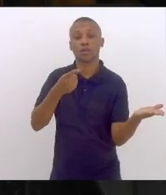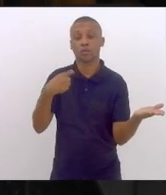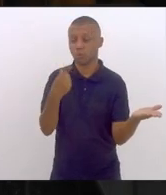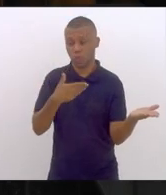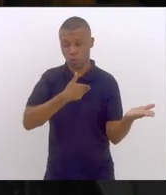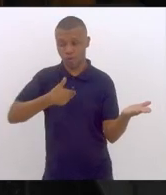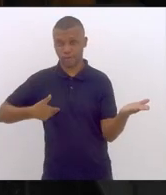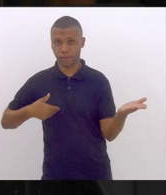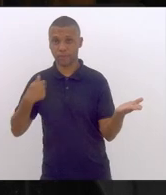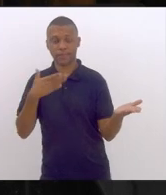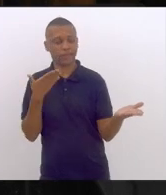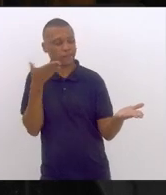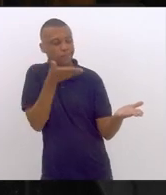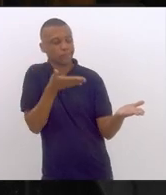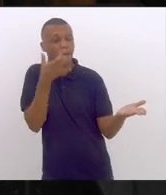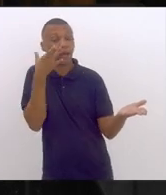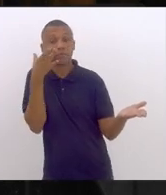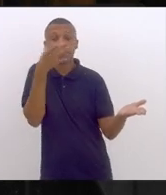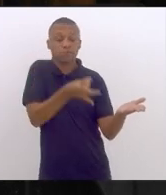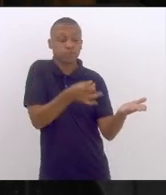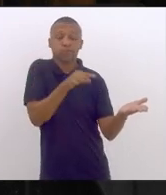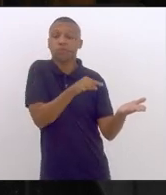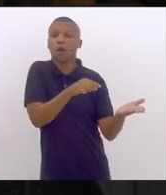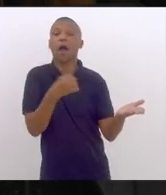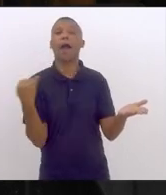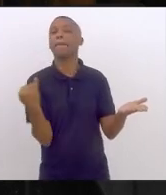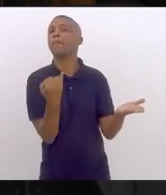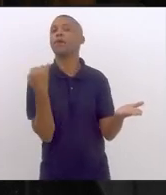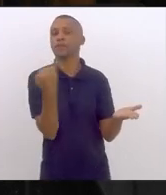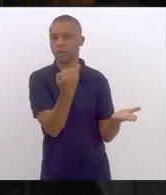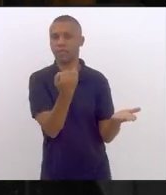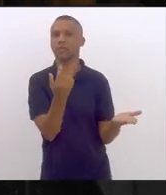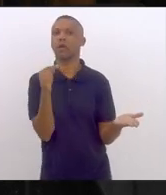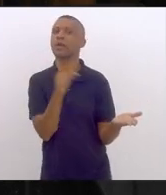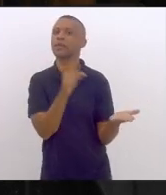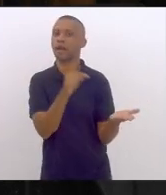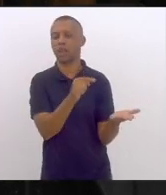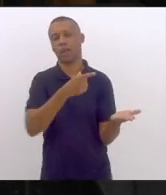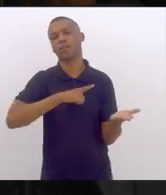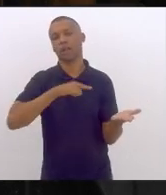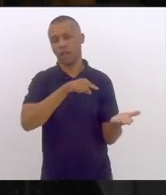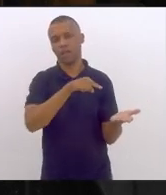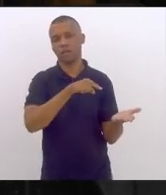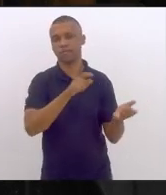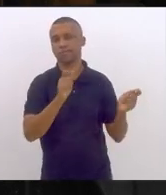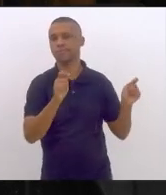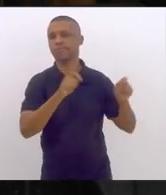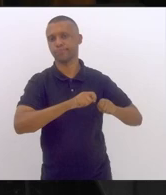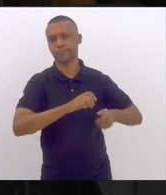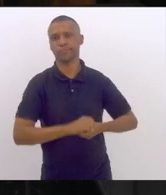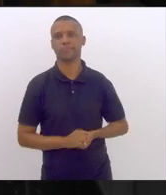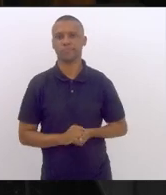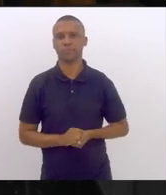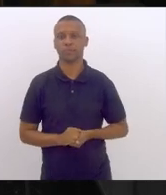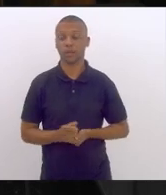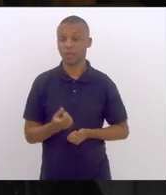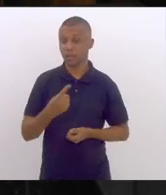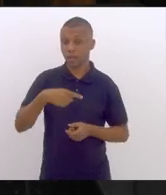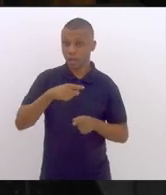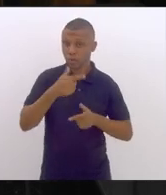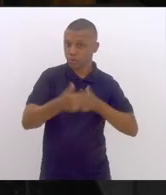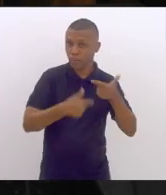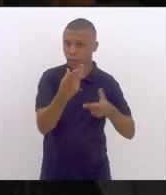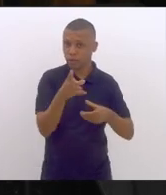com a importância que ela realmente possui e seus servidores